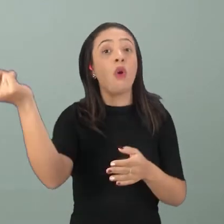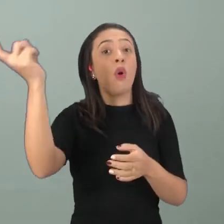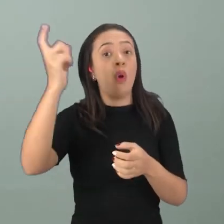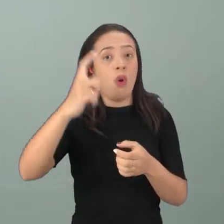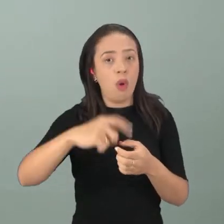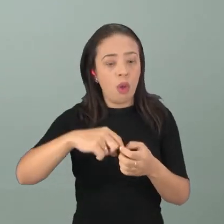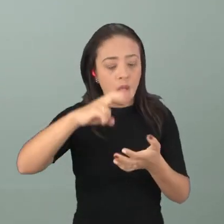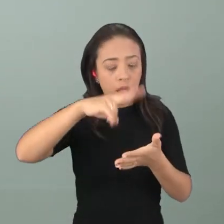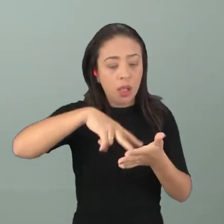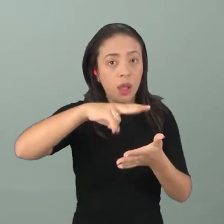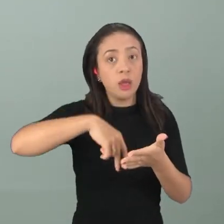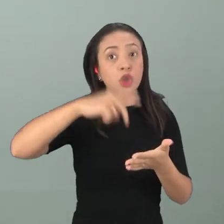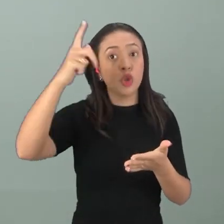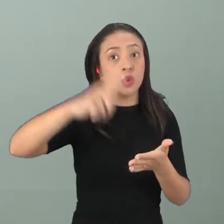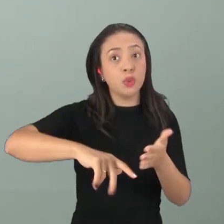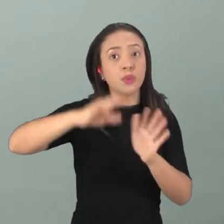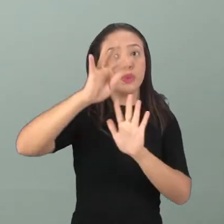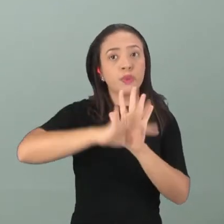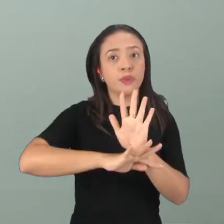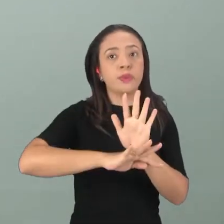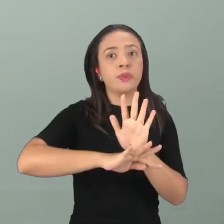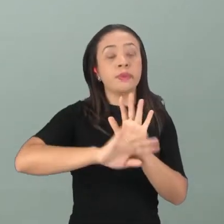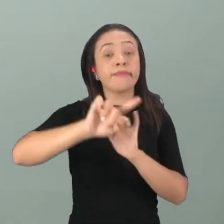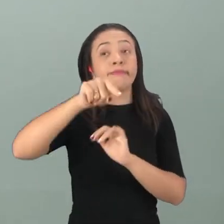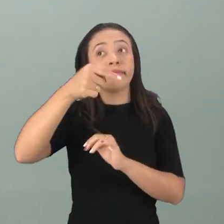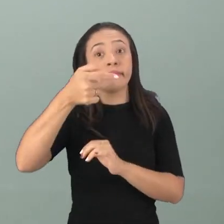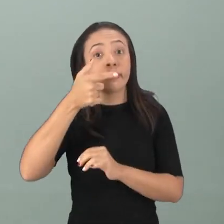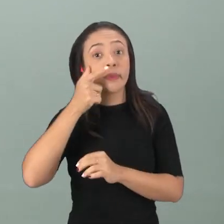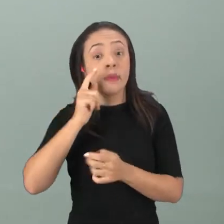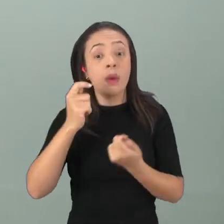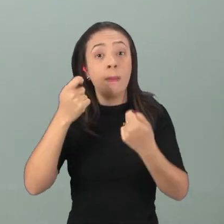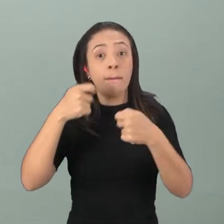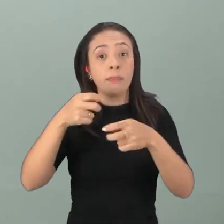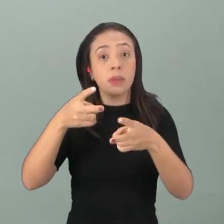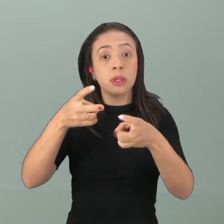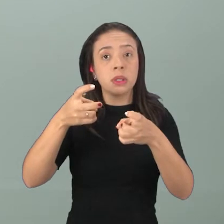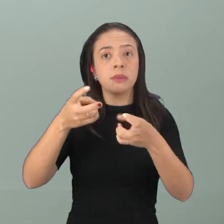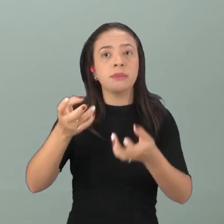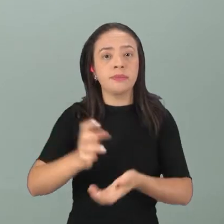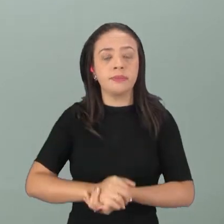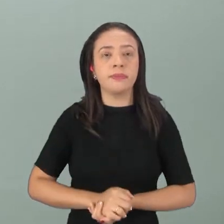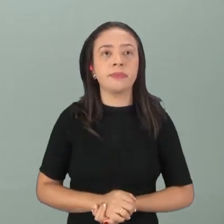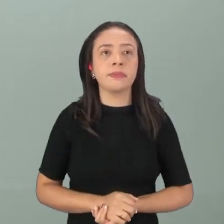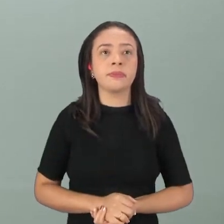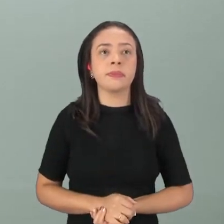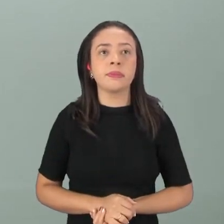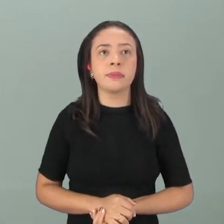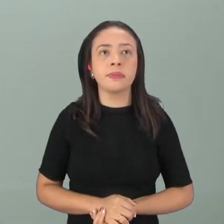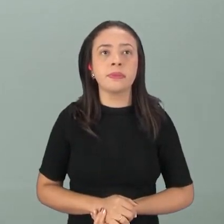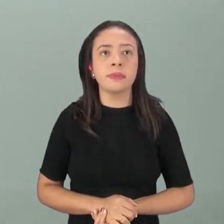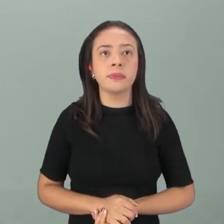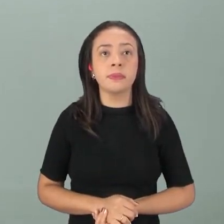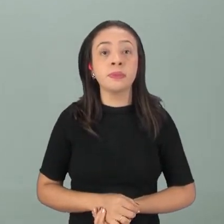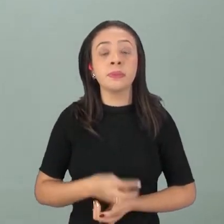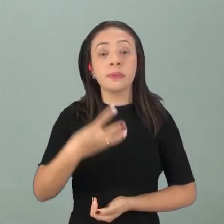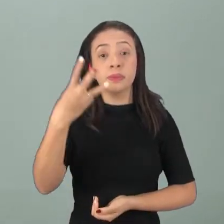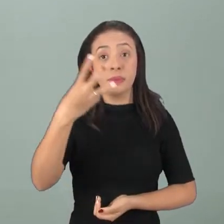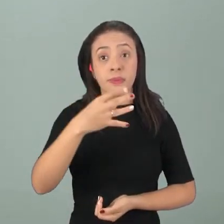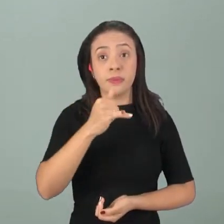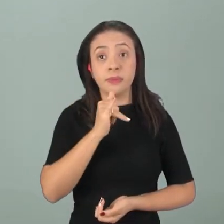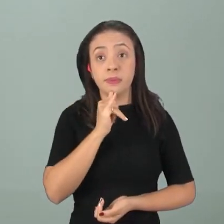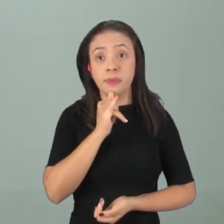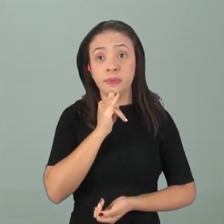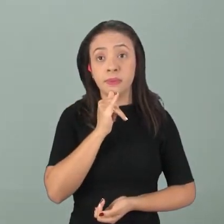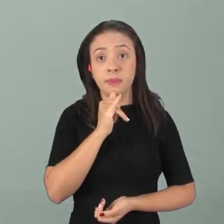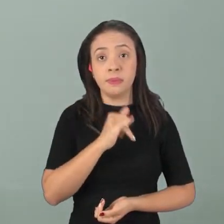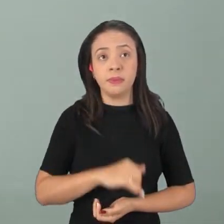a gente voltar para o texto e fazermos outra leitura, para a gente conseguir perceber essas informações lá, tá? Vamos agora para o terceiro